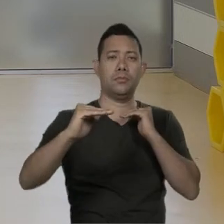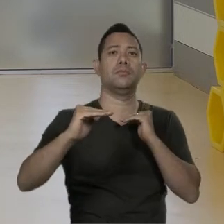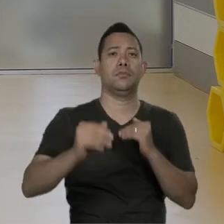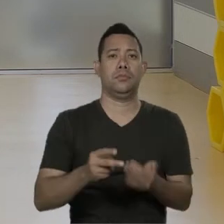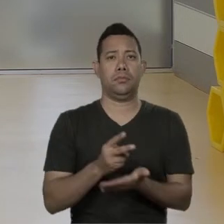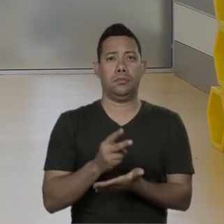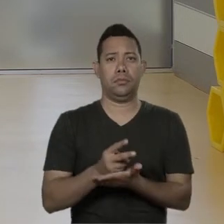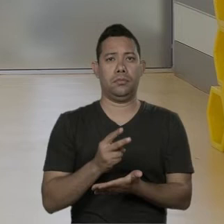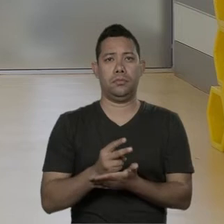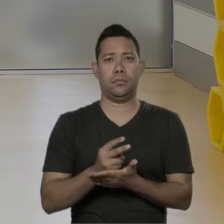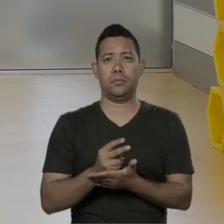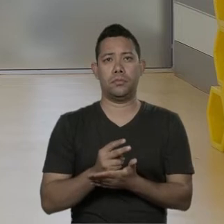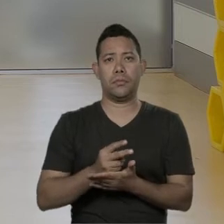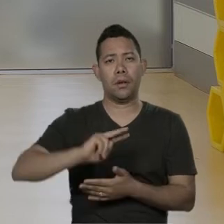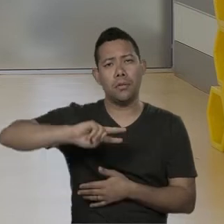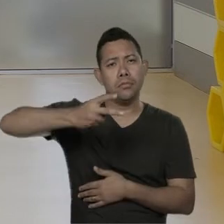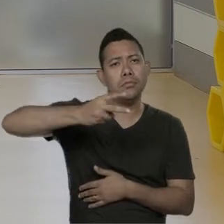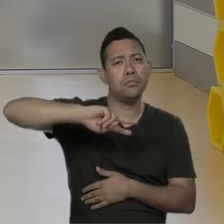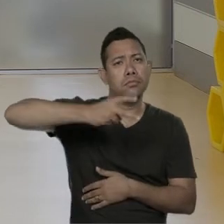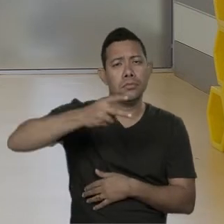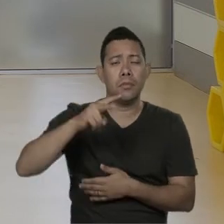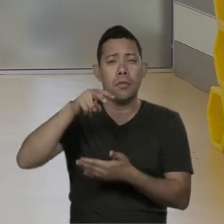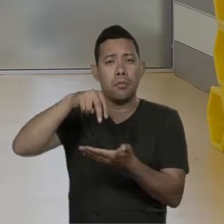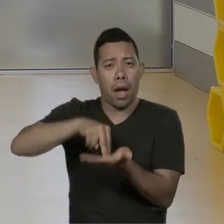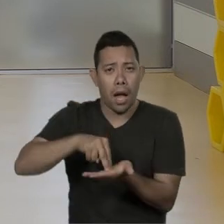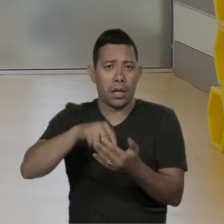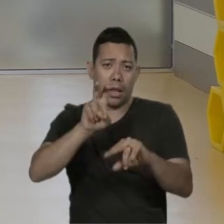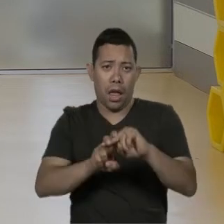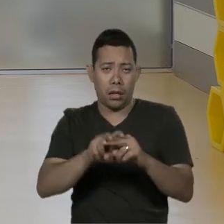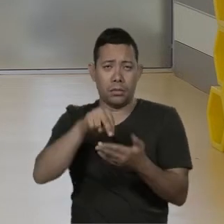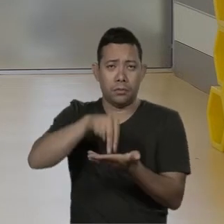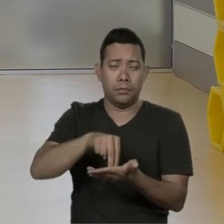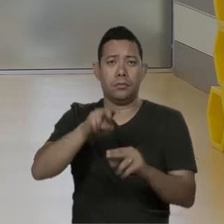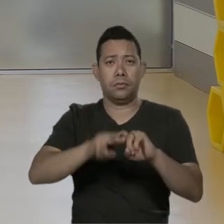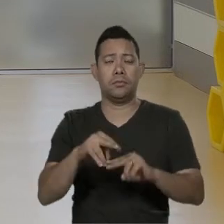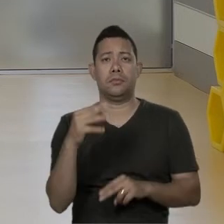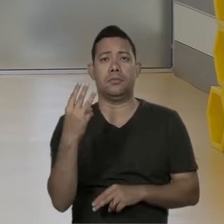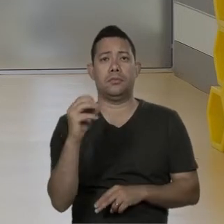Uma pequena, né, variação ali dentro da zona, mas permanecendo em Z3.